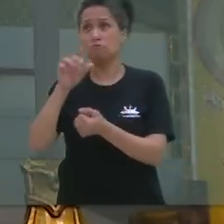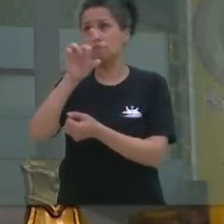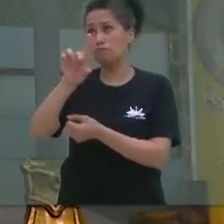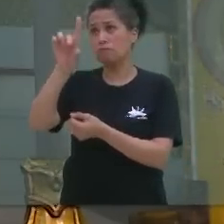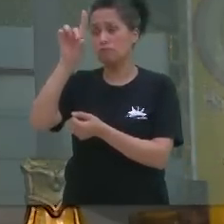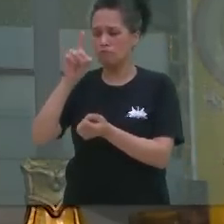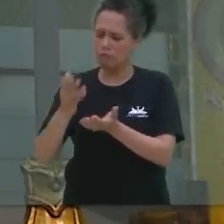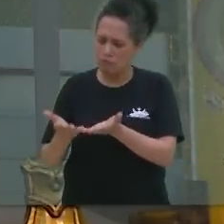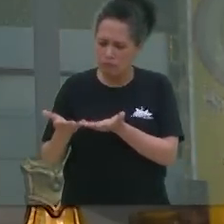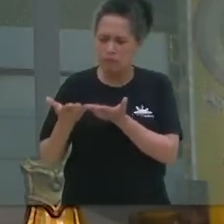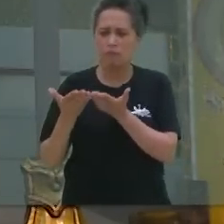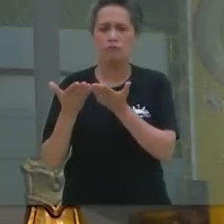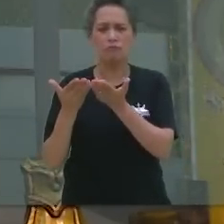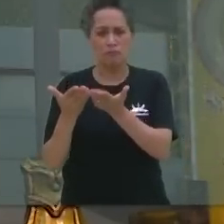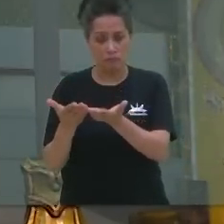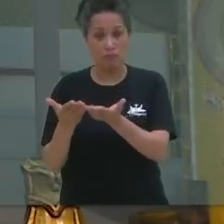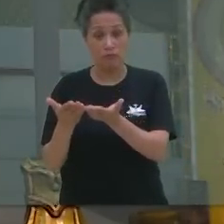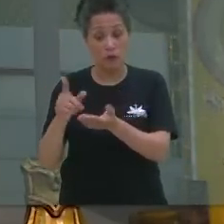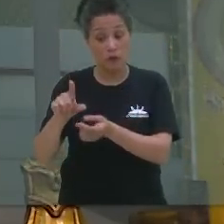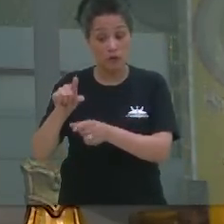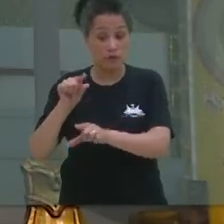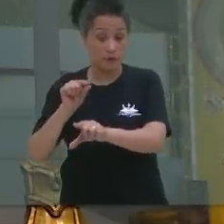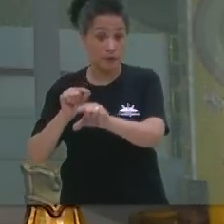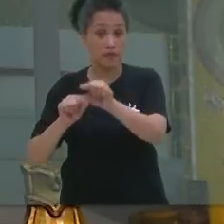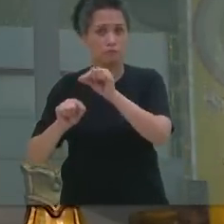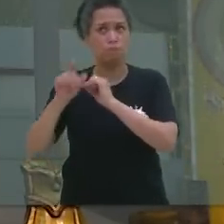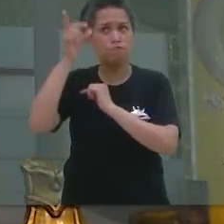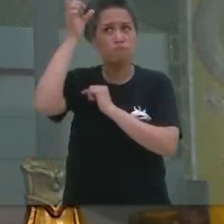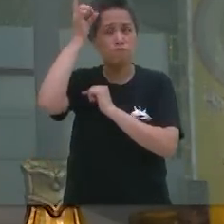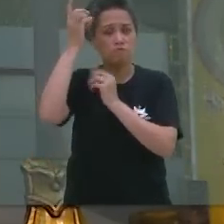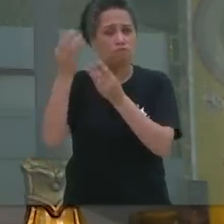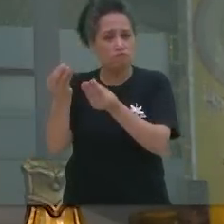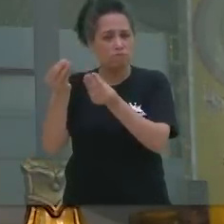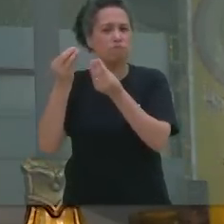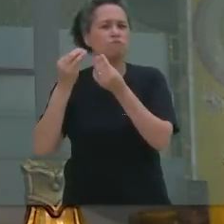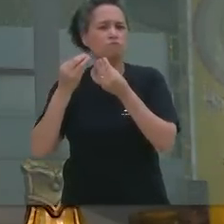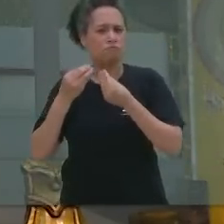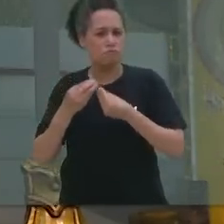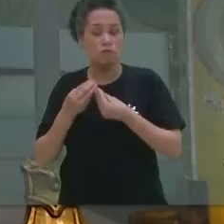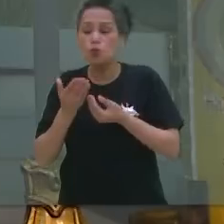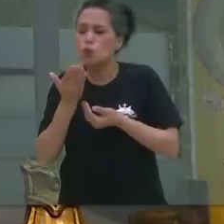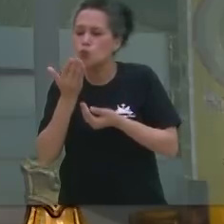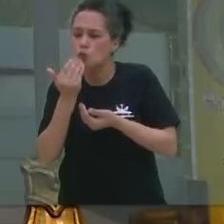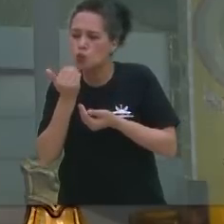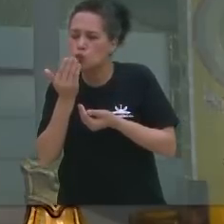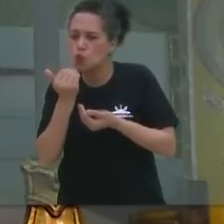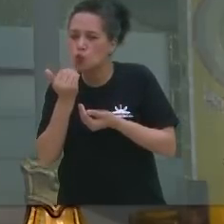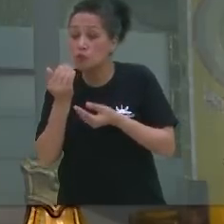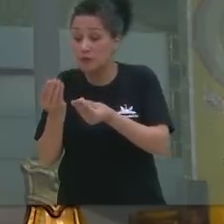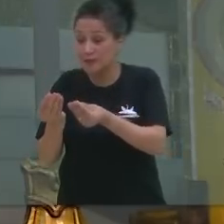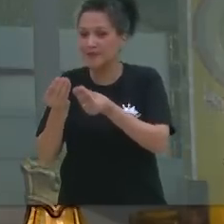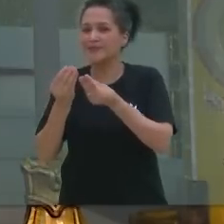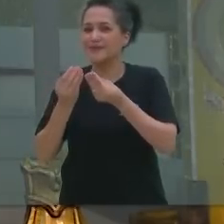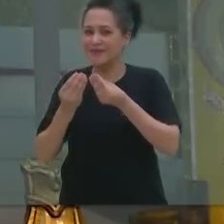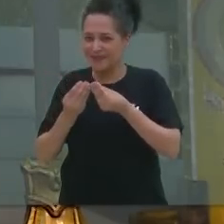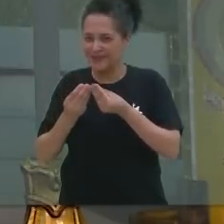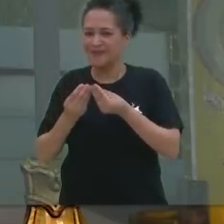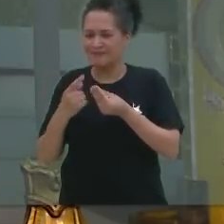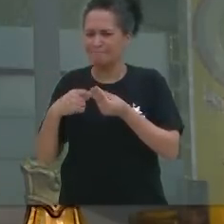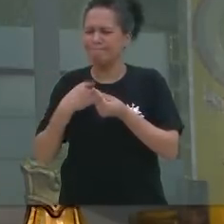estas oferendas que escolhemos entre os dons que nos destes, e o alimento que hoje concedeis à nossa